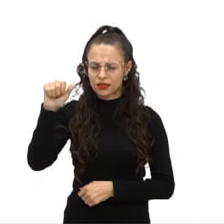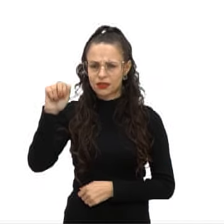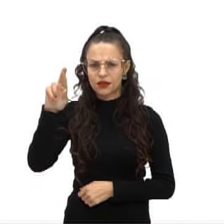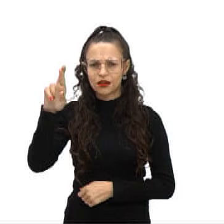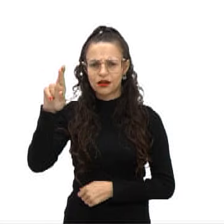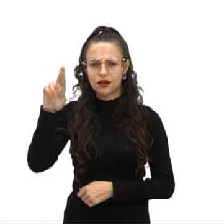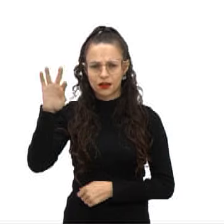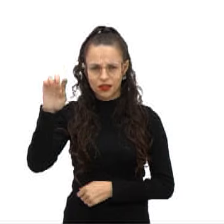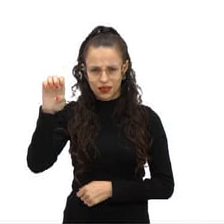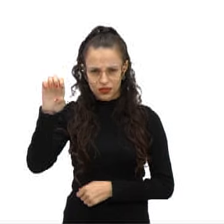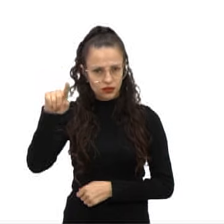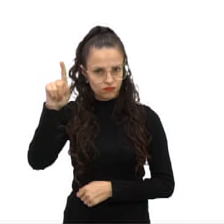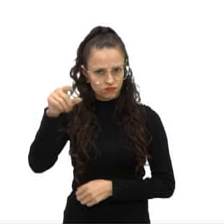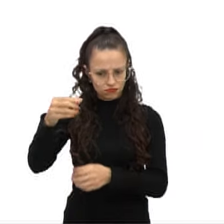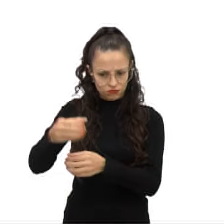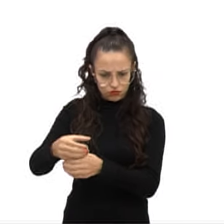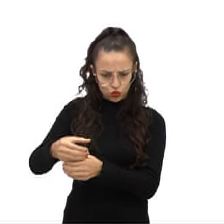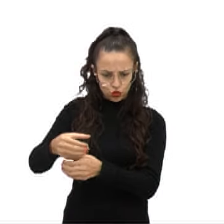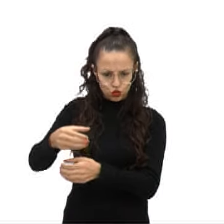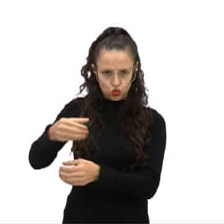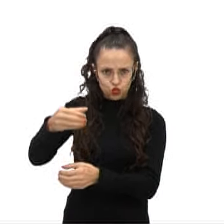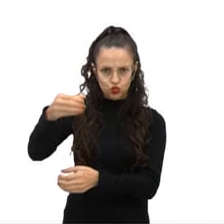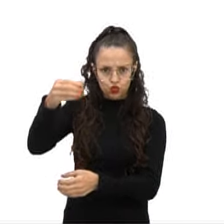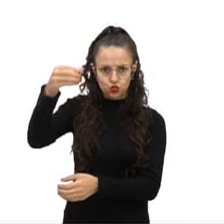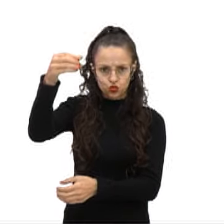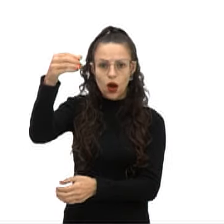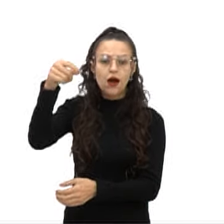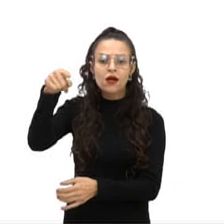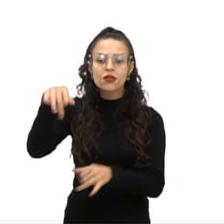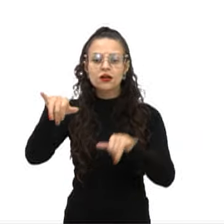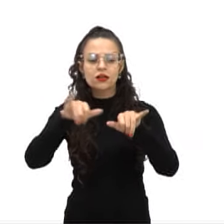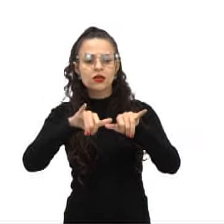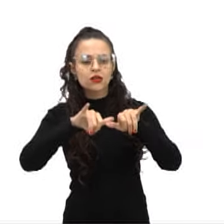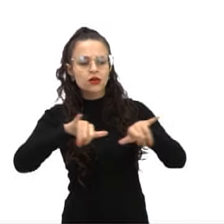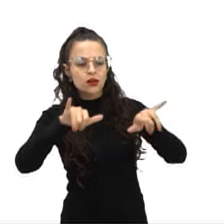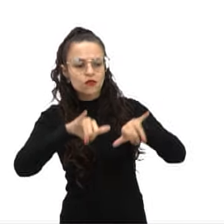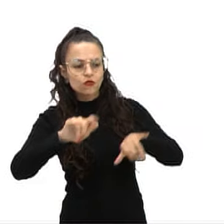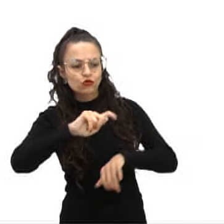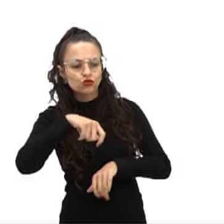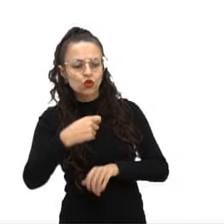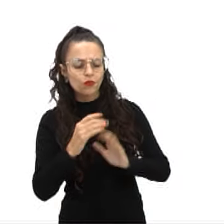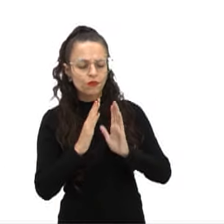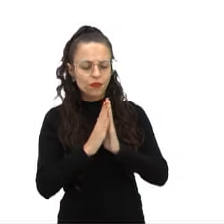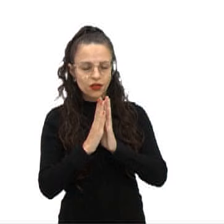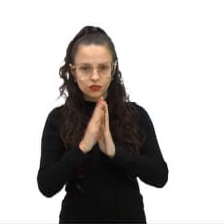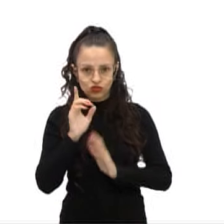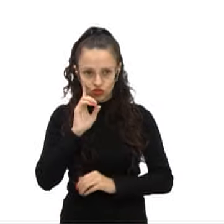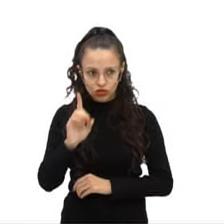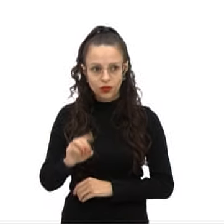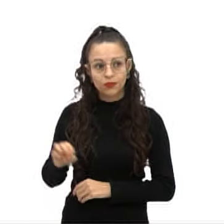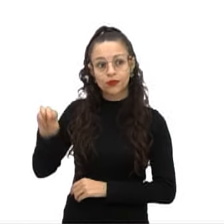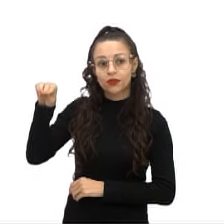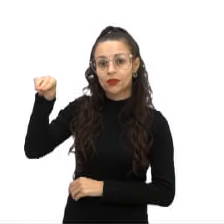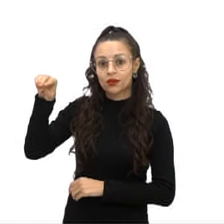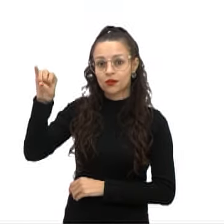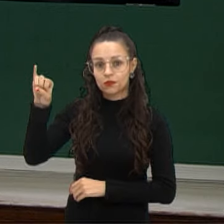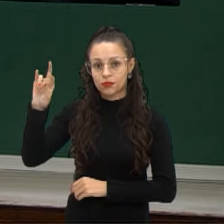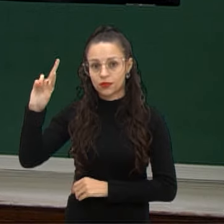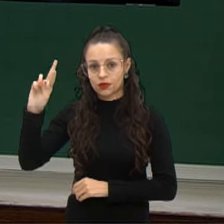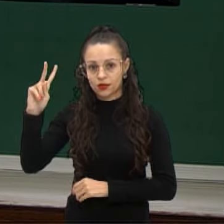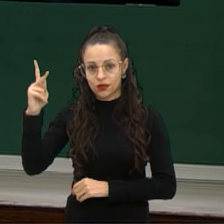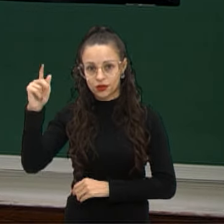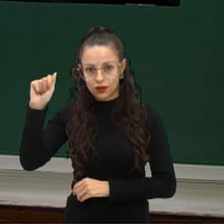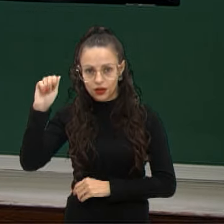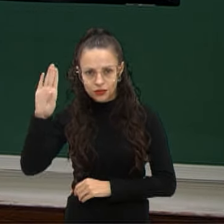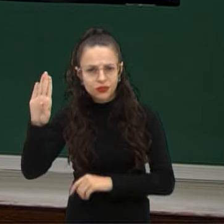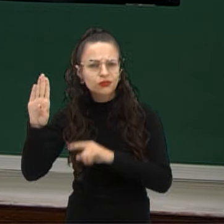né, onde se faz a divulgação que vai haver as preces do dia. O mihrab, vocês lembram que é